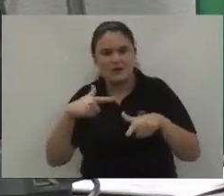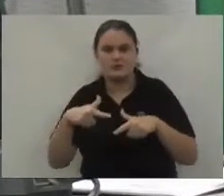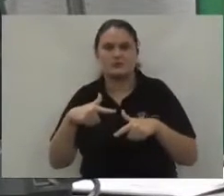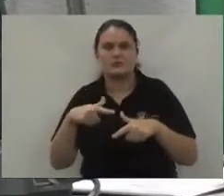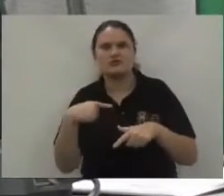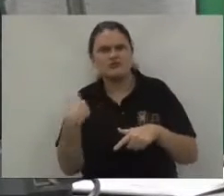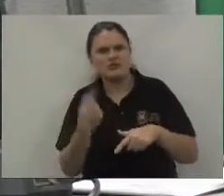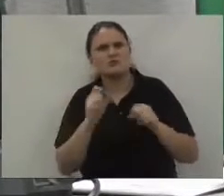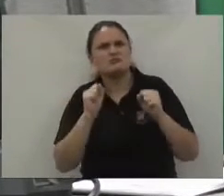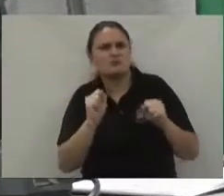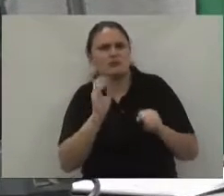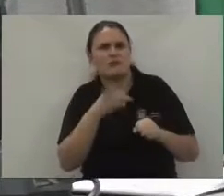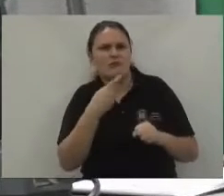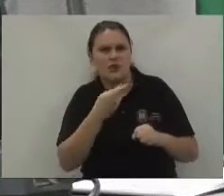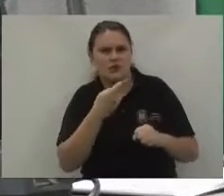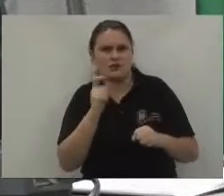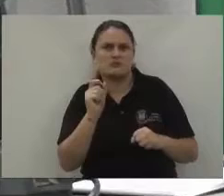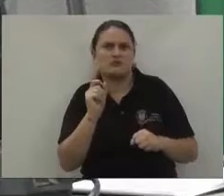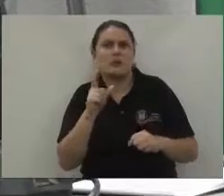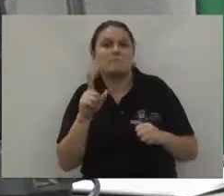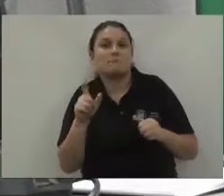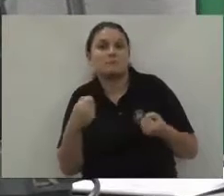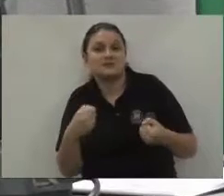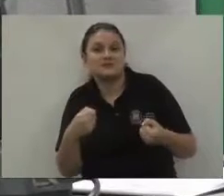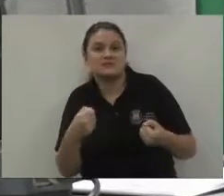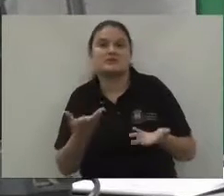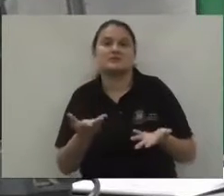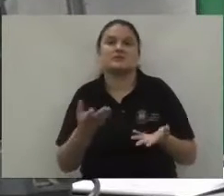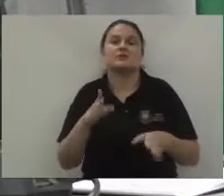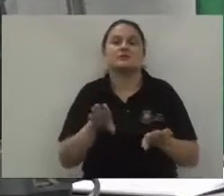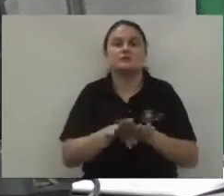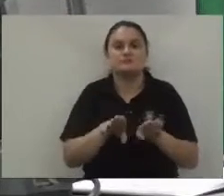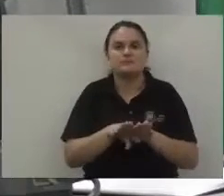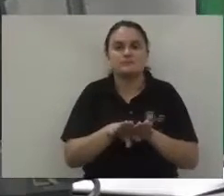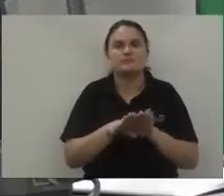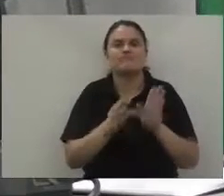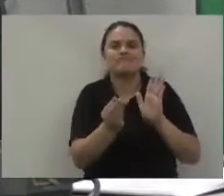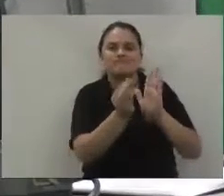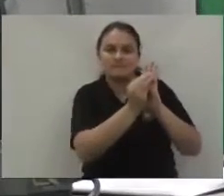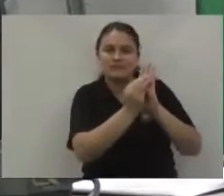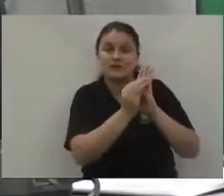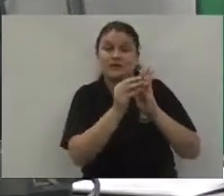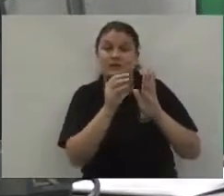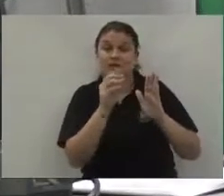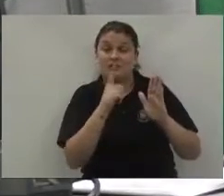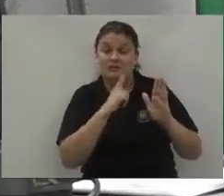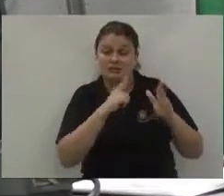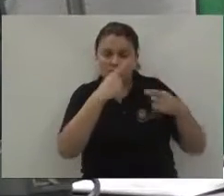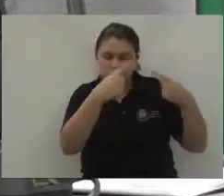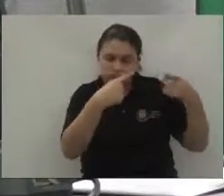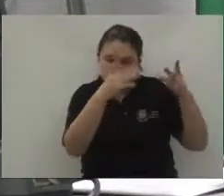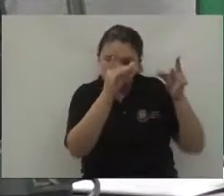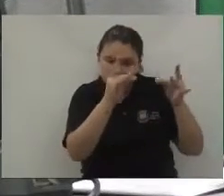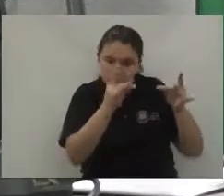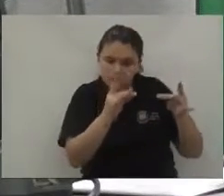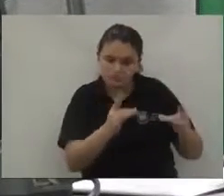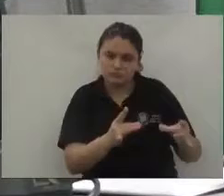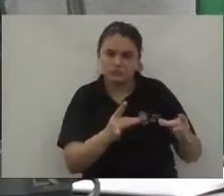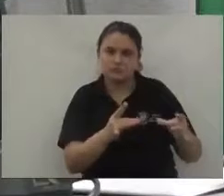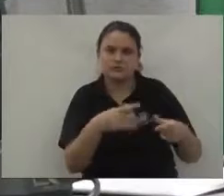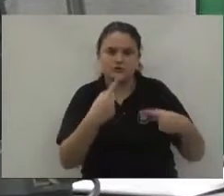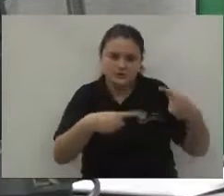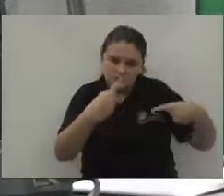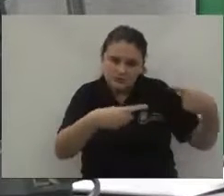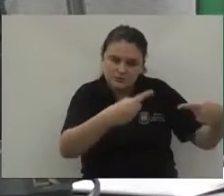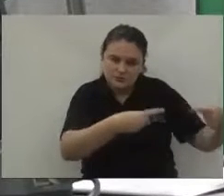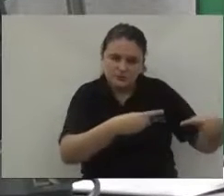possa falar daquilo que nós estamos precisando e colocar lá, porque quando é colocado esses detalhes em conferências